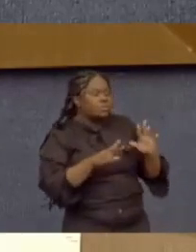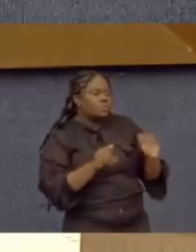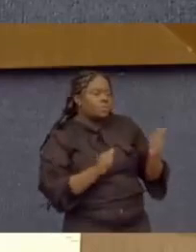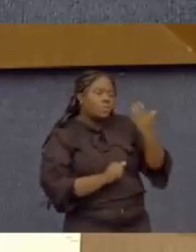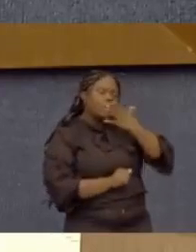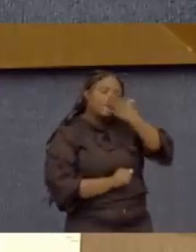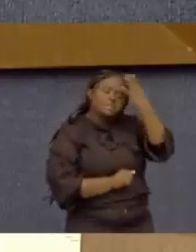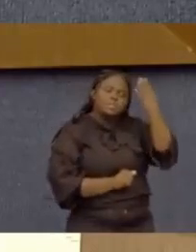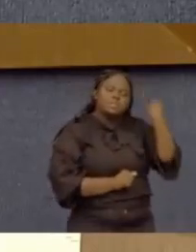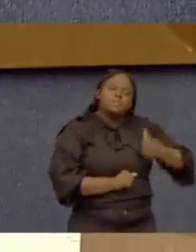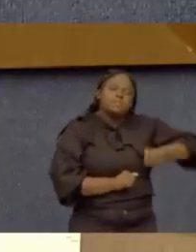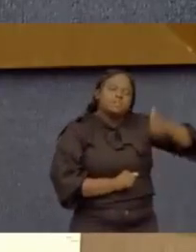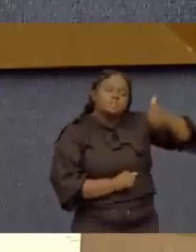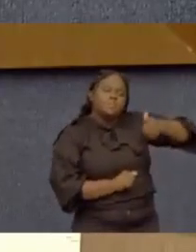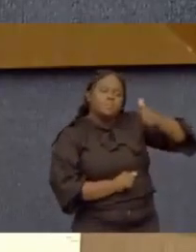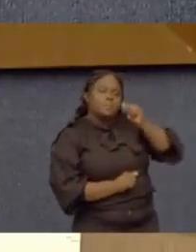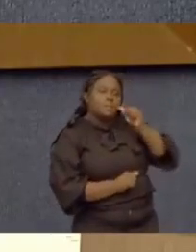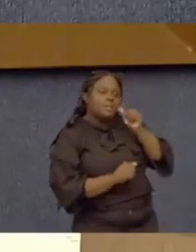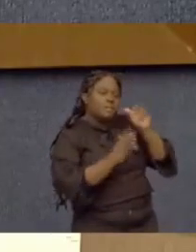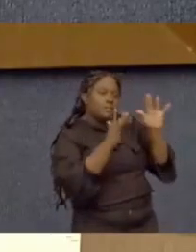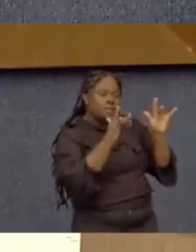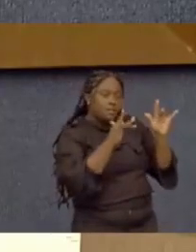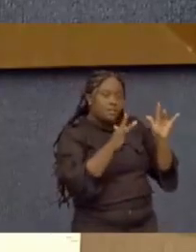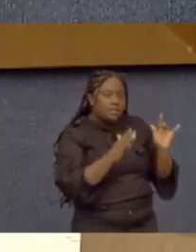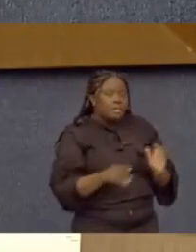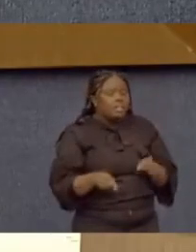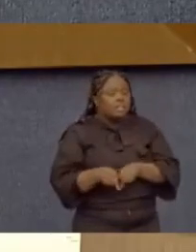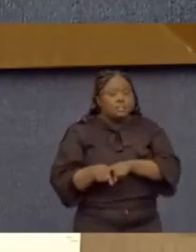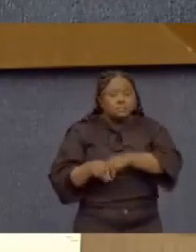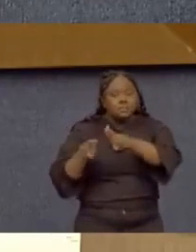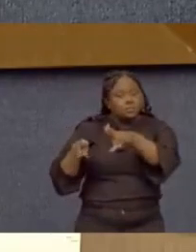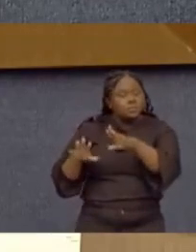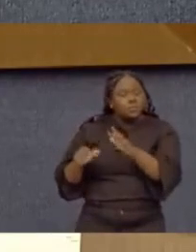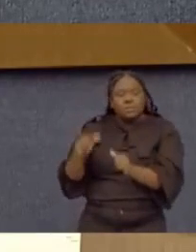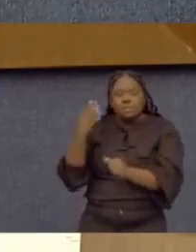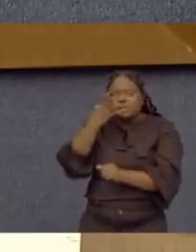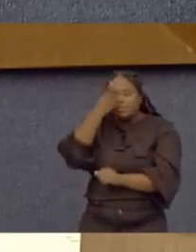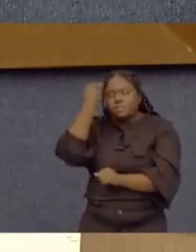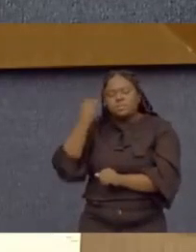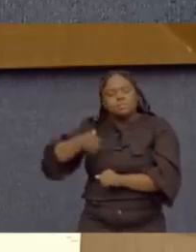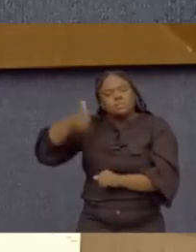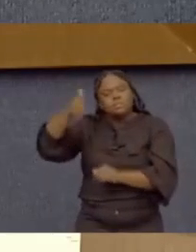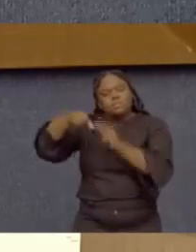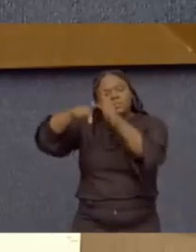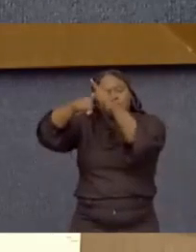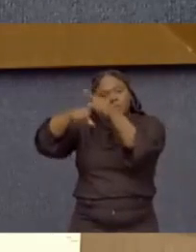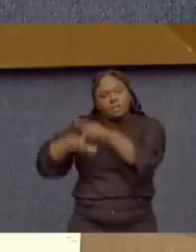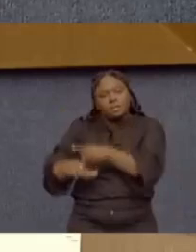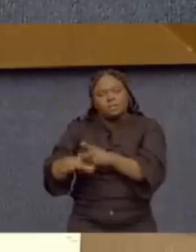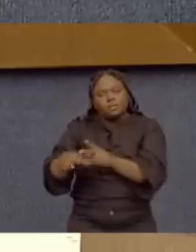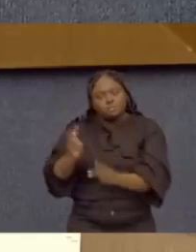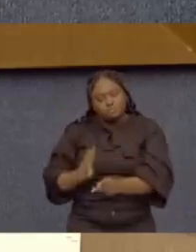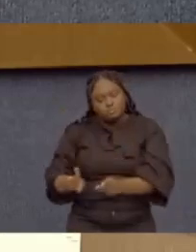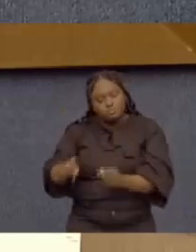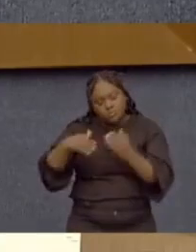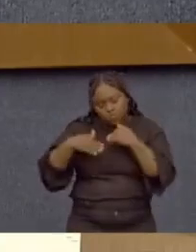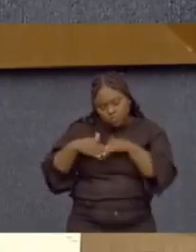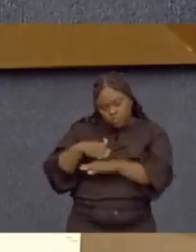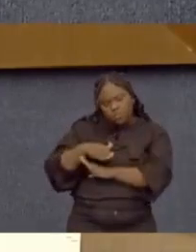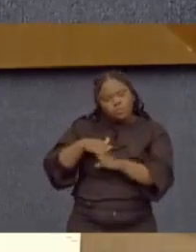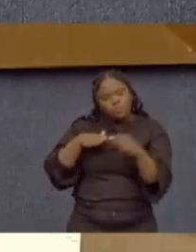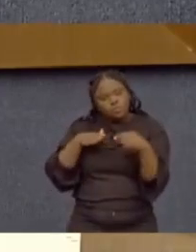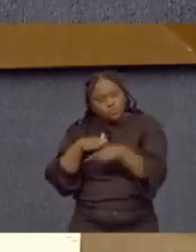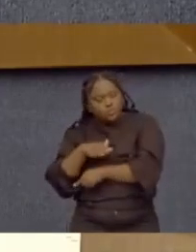esqueceremos aquela que foi a nossa primeira namorada, a gente também jamais esquece qual que foi a nossa primeira paróquia. Vai estar sempre guardada no fundo do